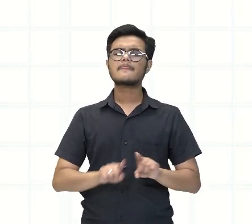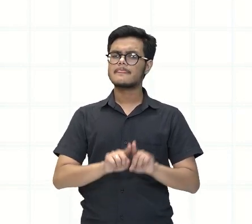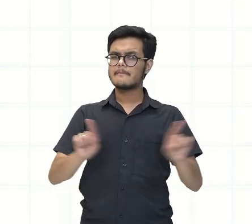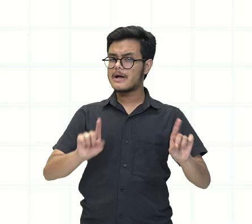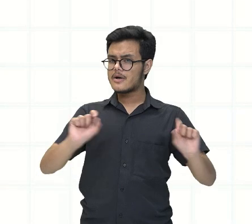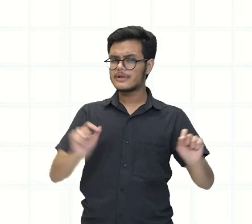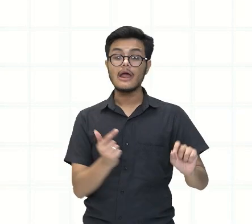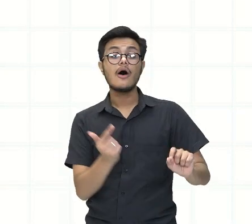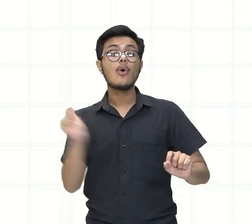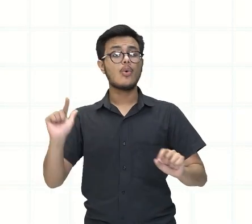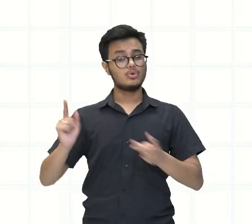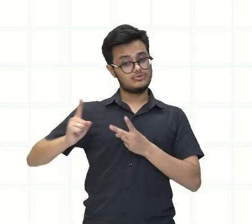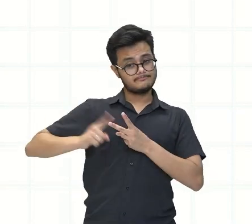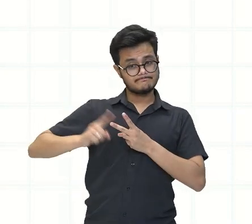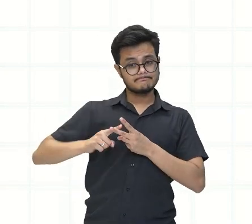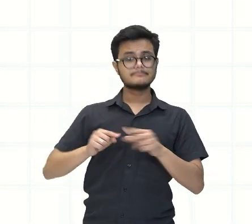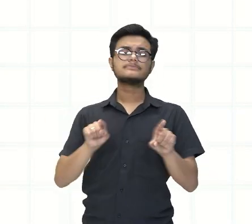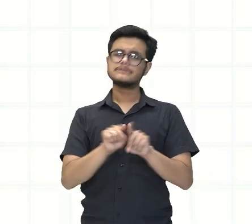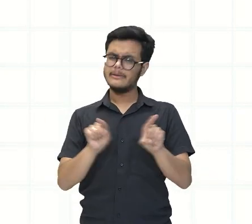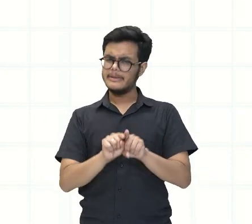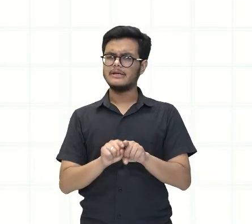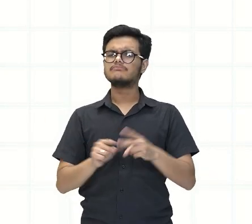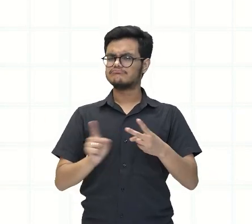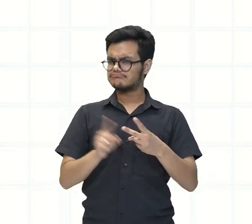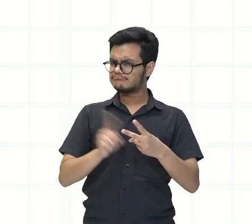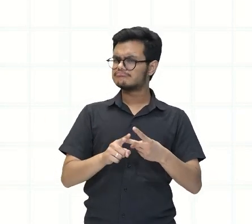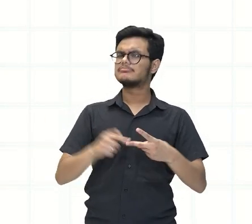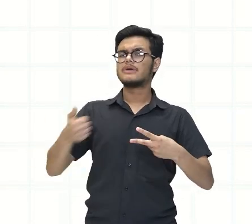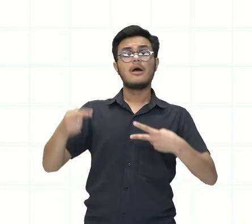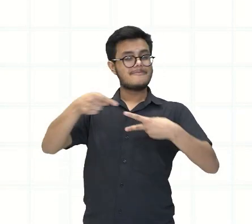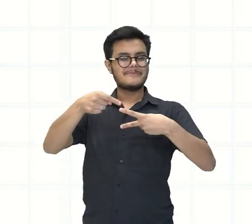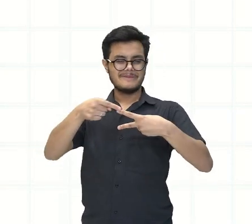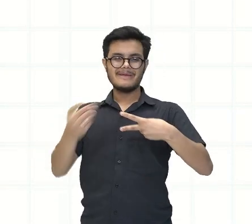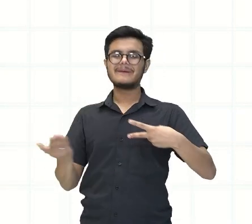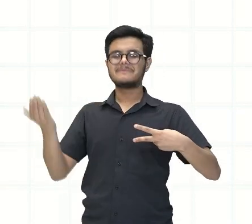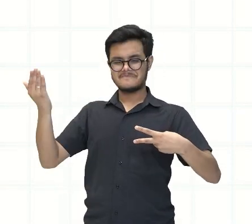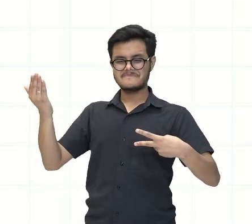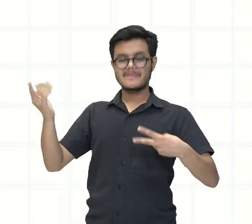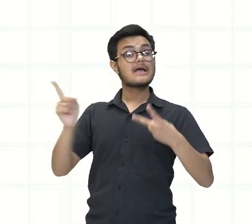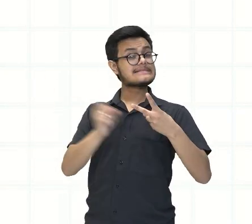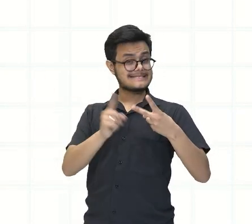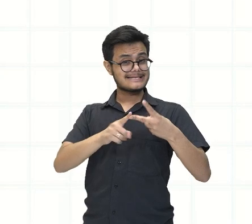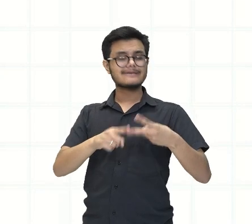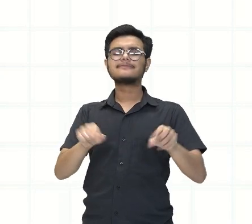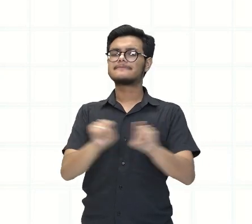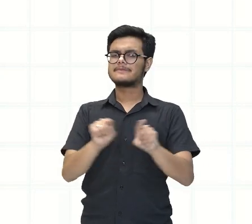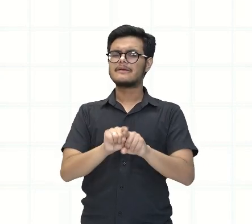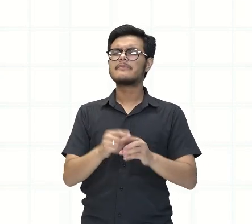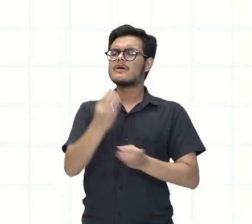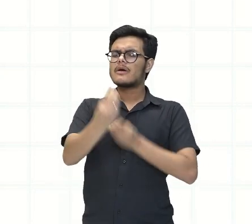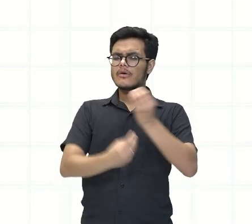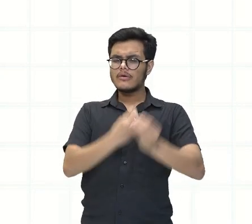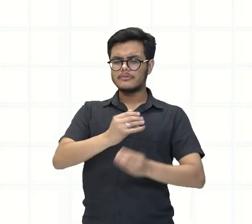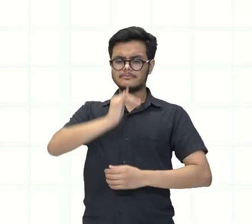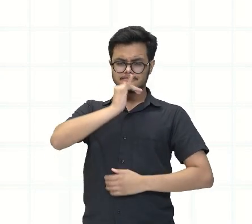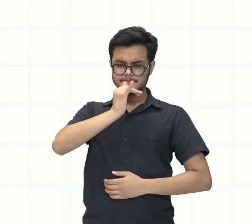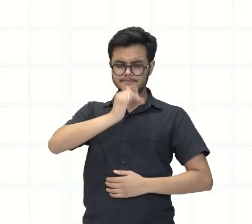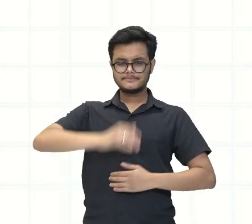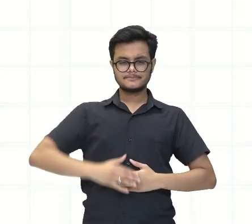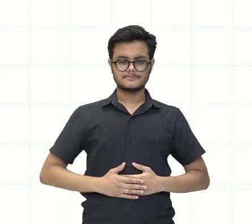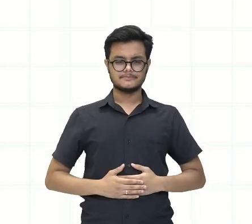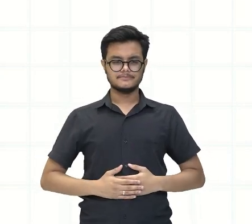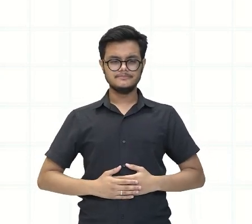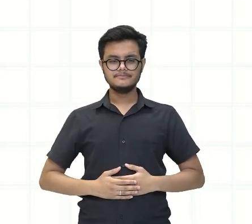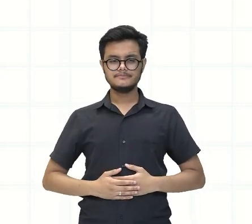Mas eu também posso ter predicado verbal com outras formas, com